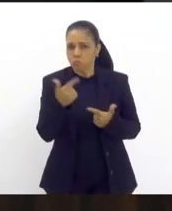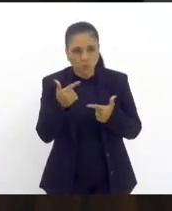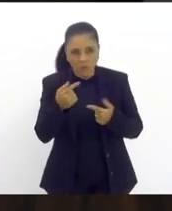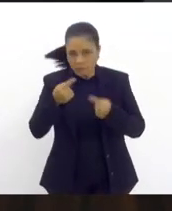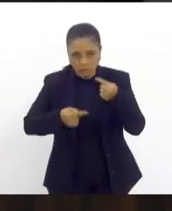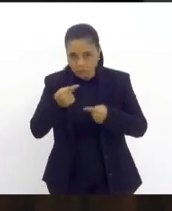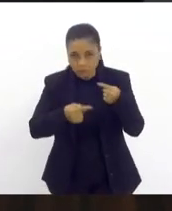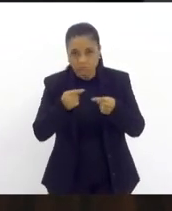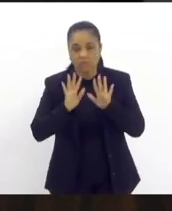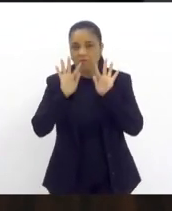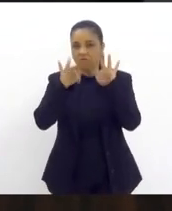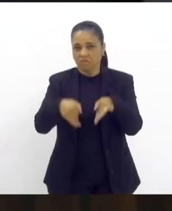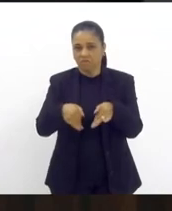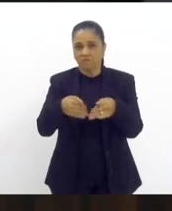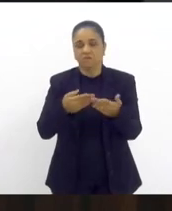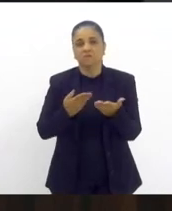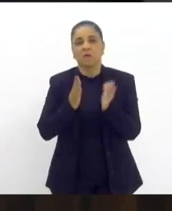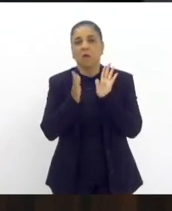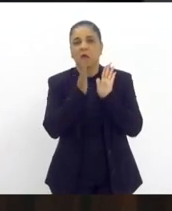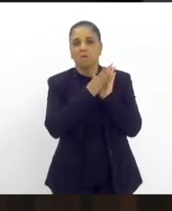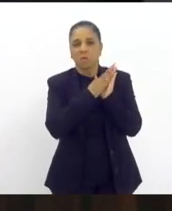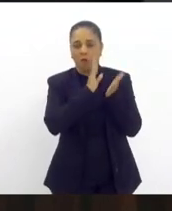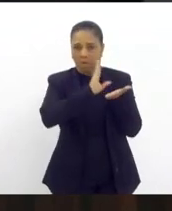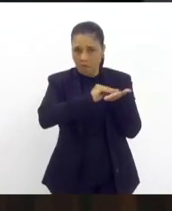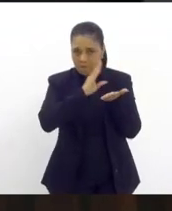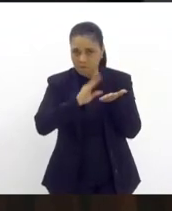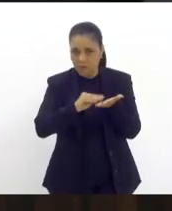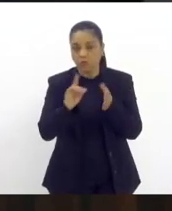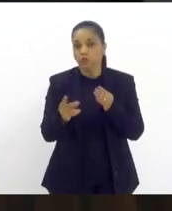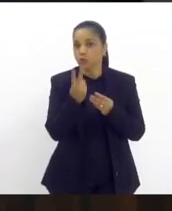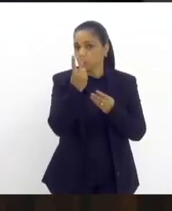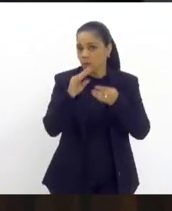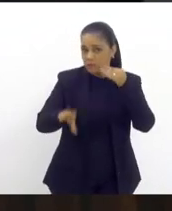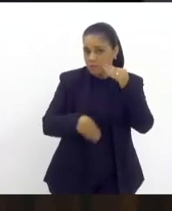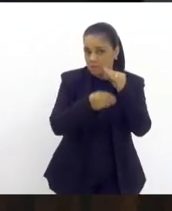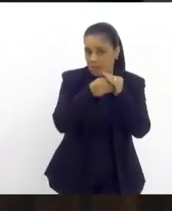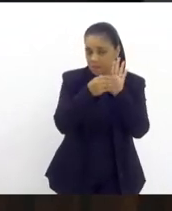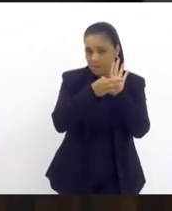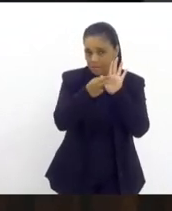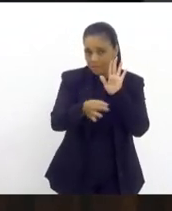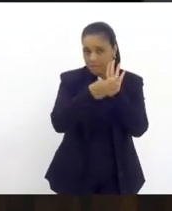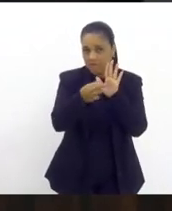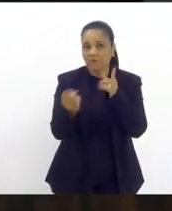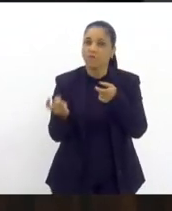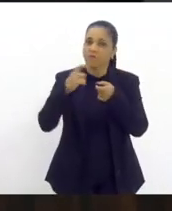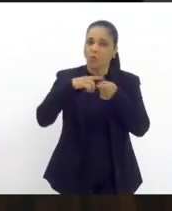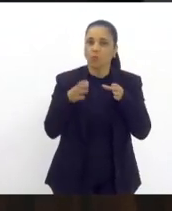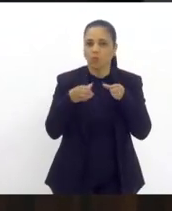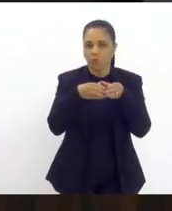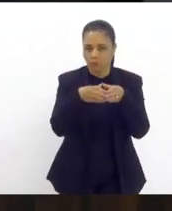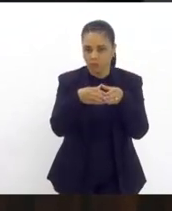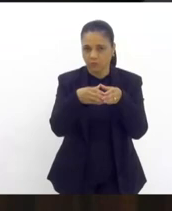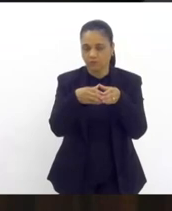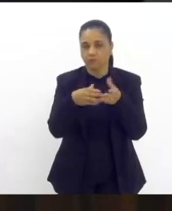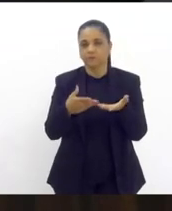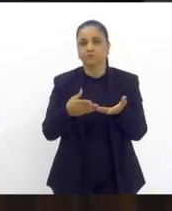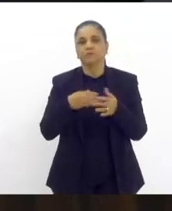discutir encerrado discussão apresente proposta a receber duas emendas e retorna às comissões anuncio